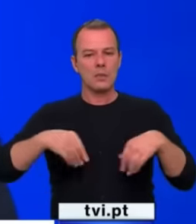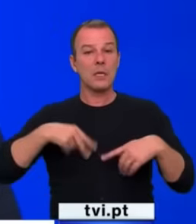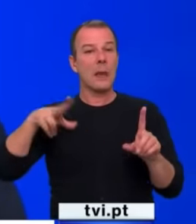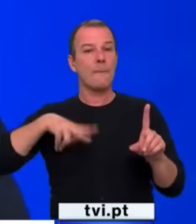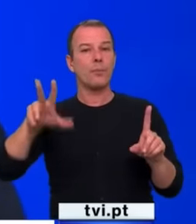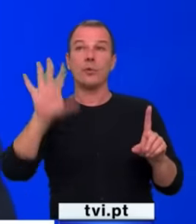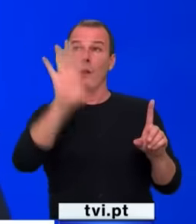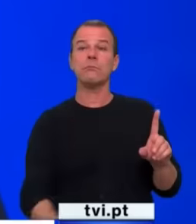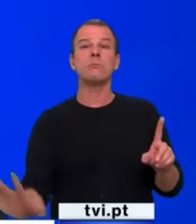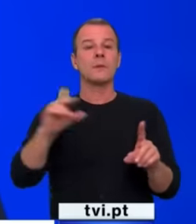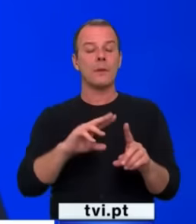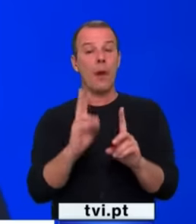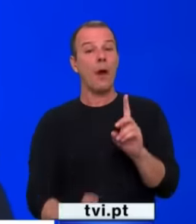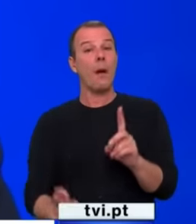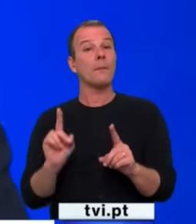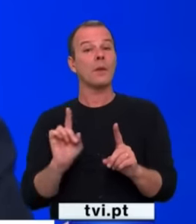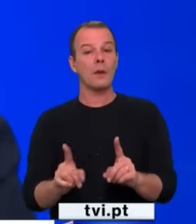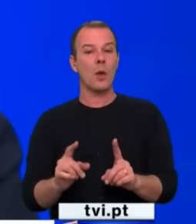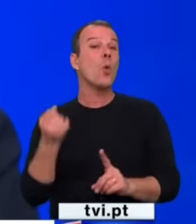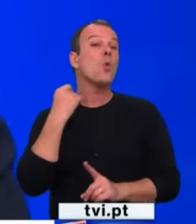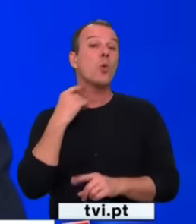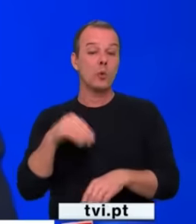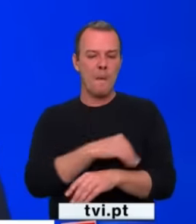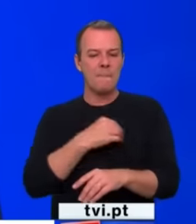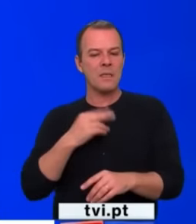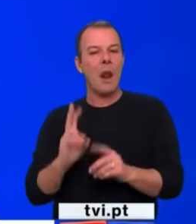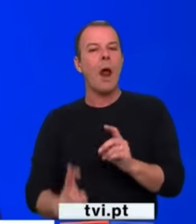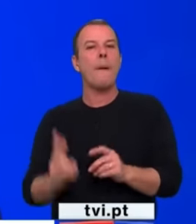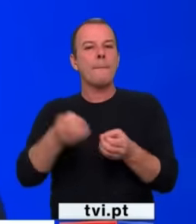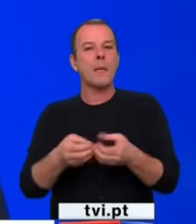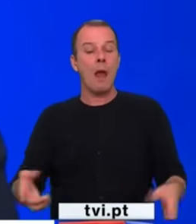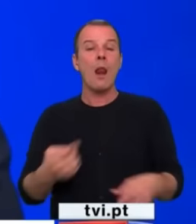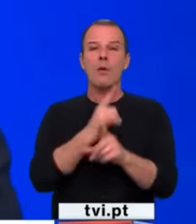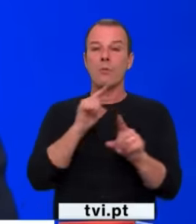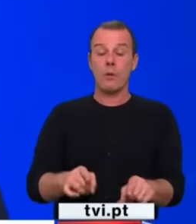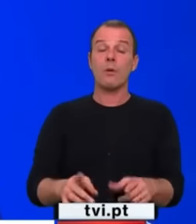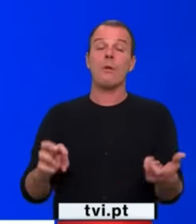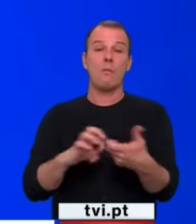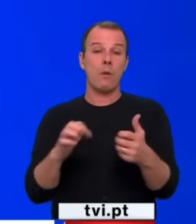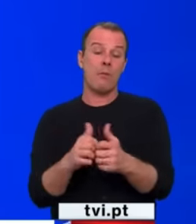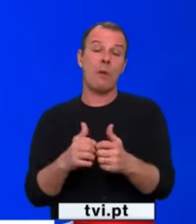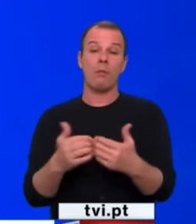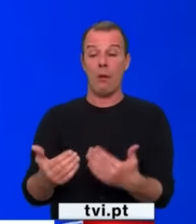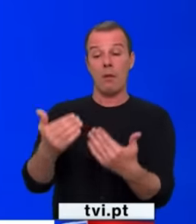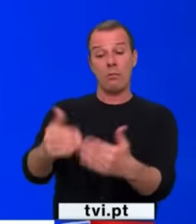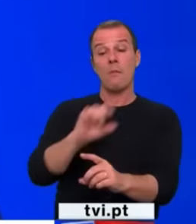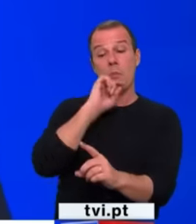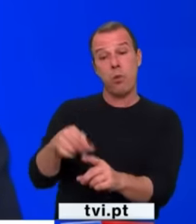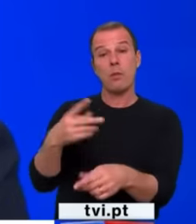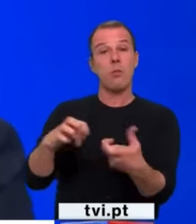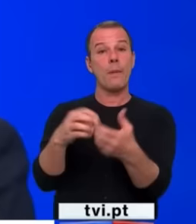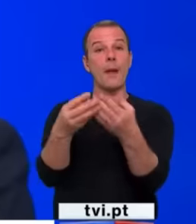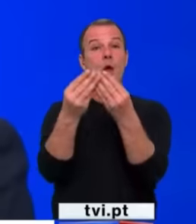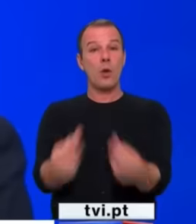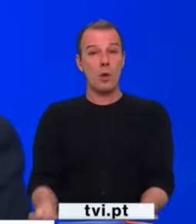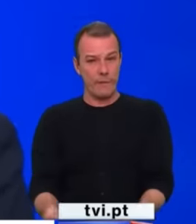Portugal aumentar a oferta dos cursos de medicina. Porque esta, não sendo o problema pilar, é um problema que a médio prazo nos pode resolver o problema. O que é que não